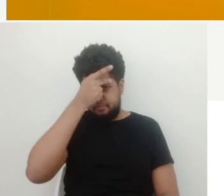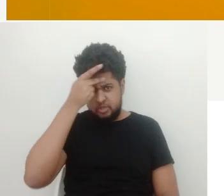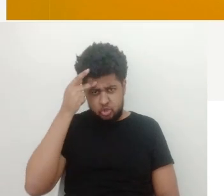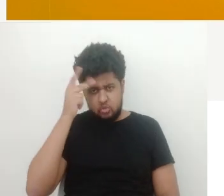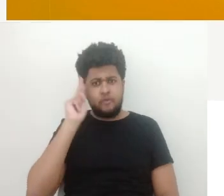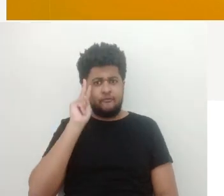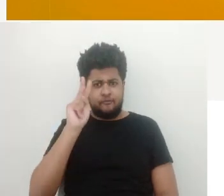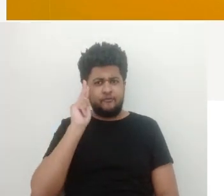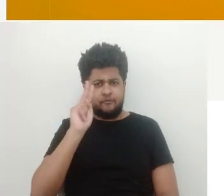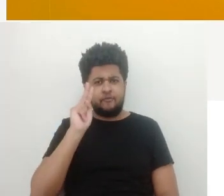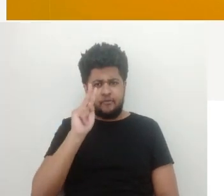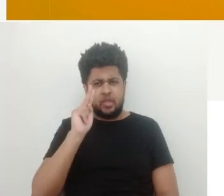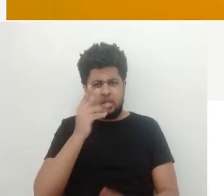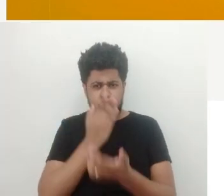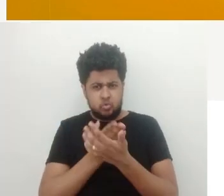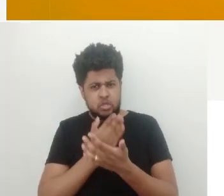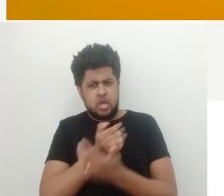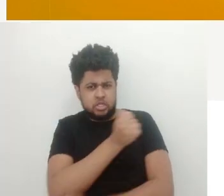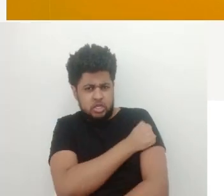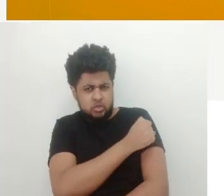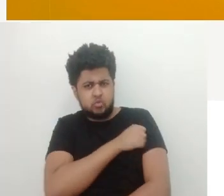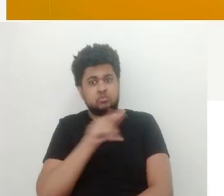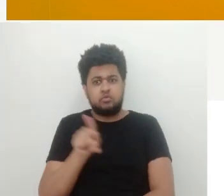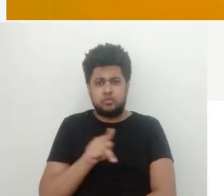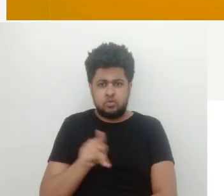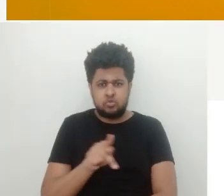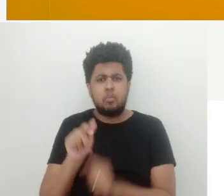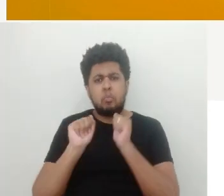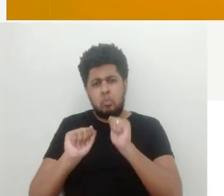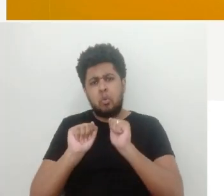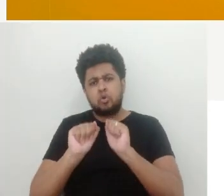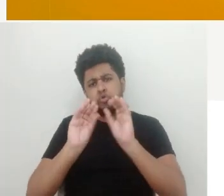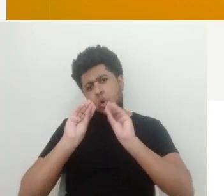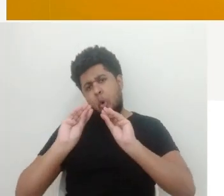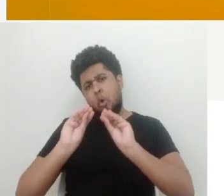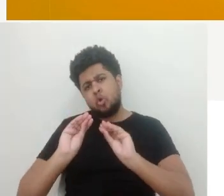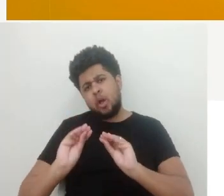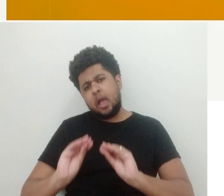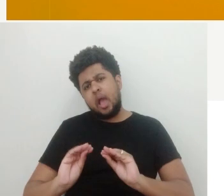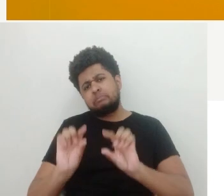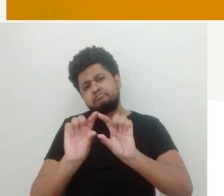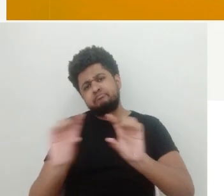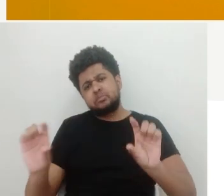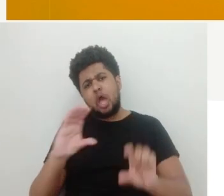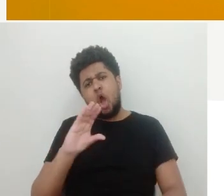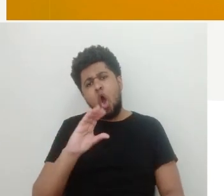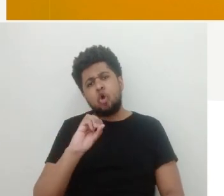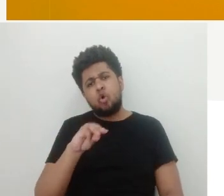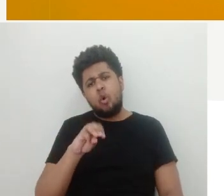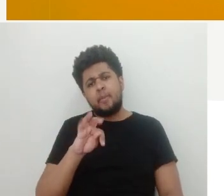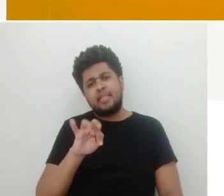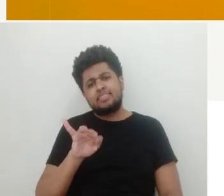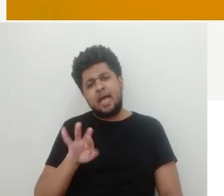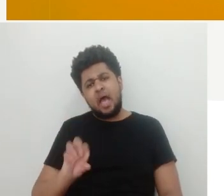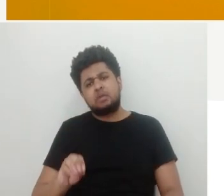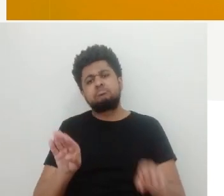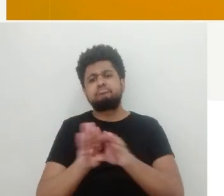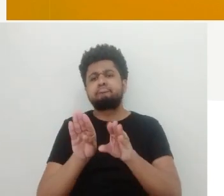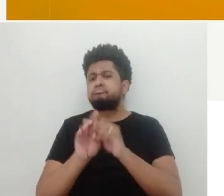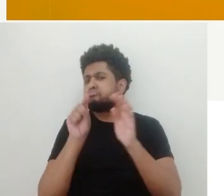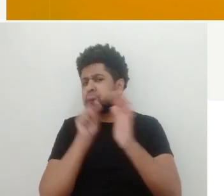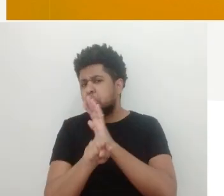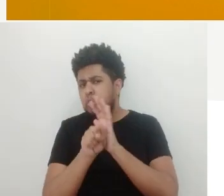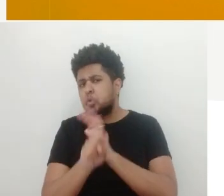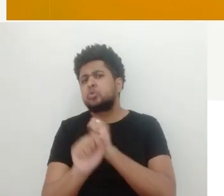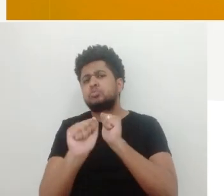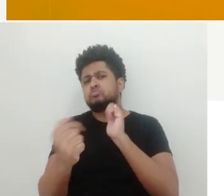nossos participantes poderem depois falar um pouquinho mais. Então, passo a palavra para você, Celeste. Obrigada.